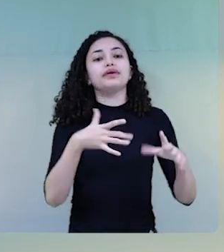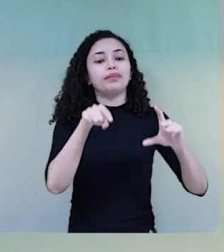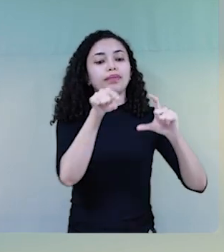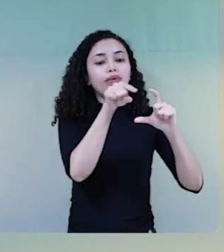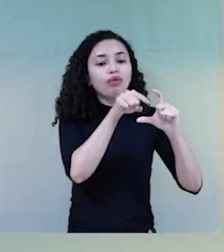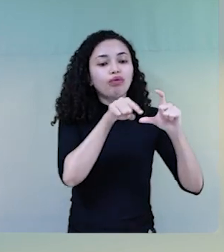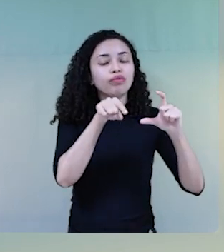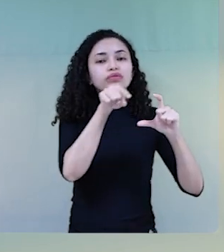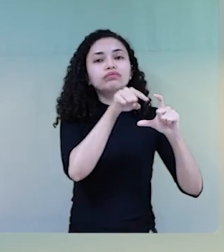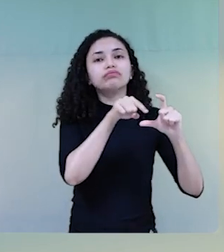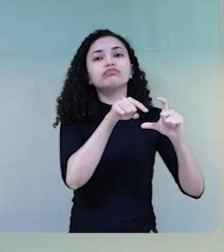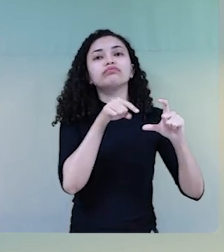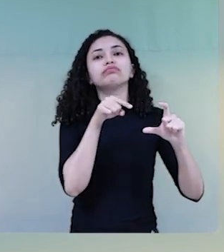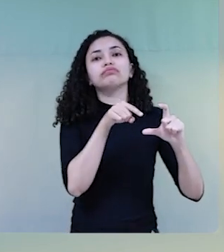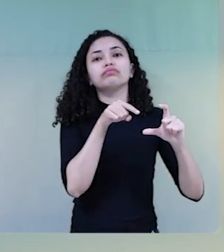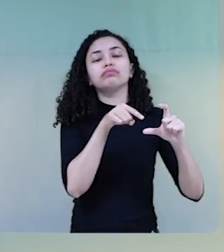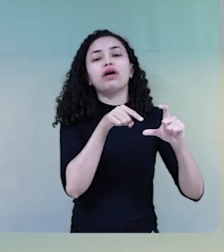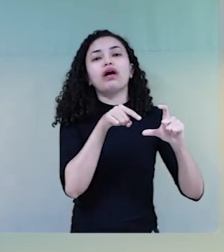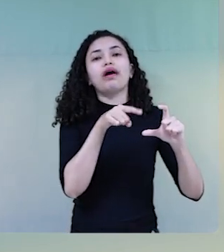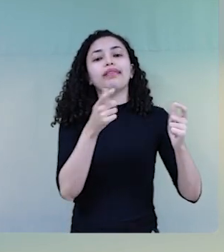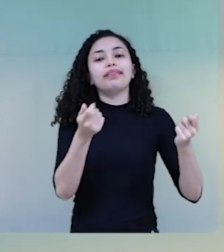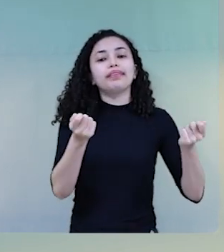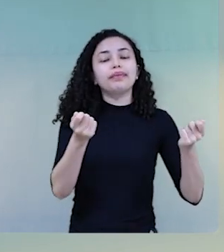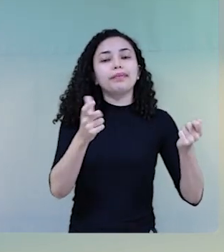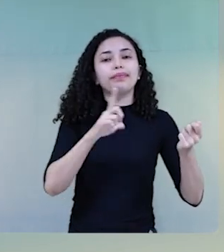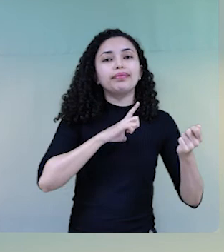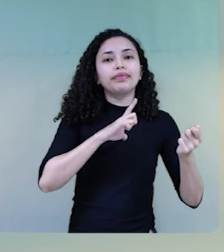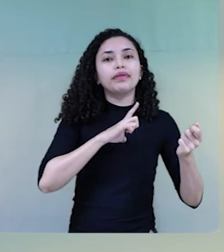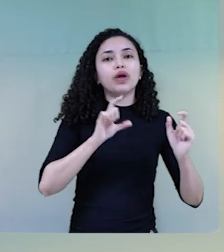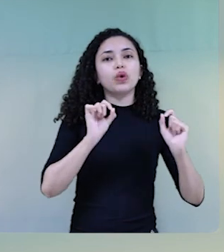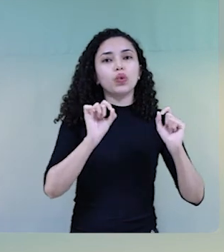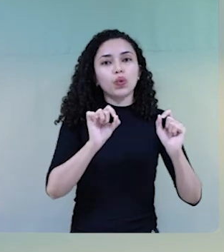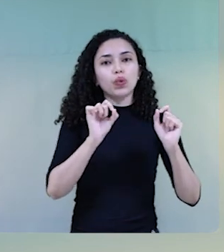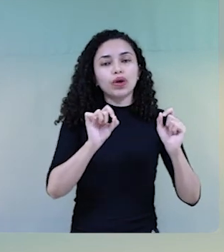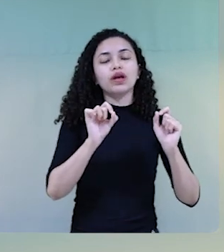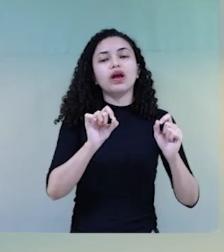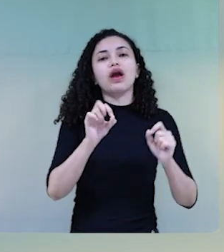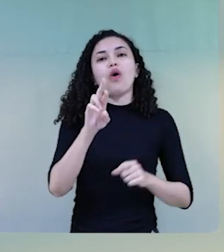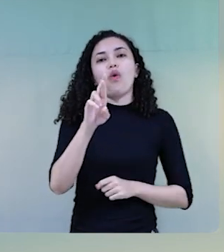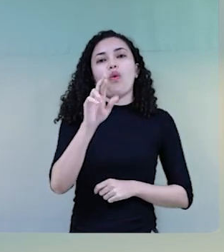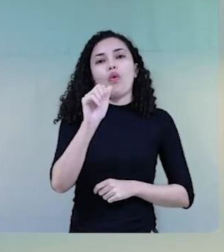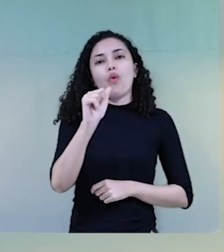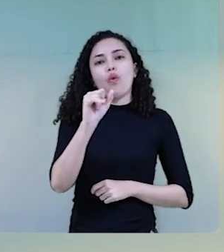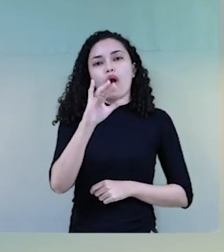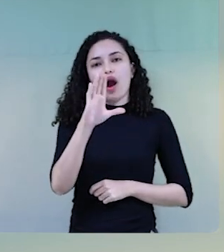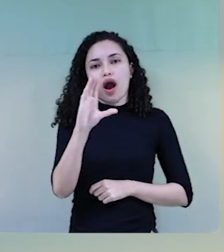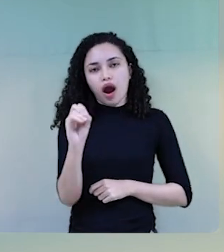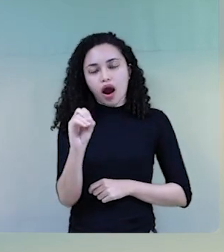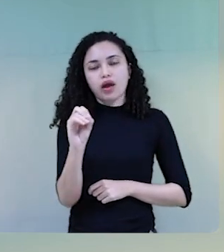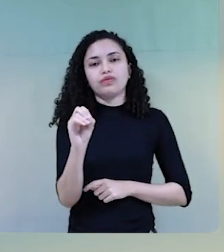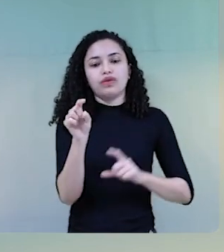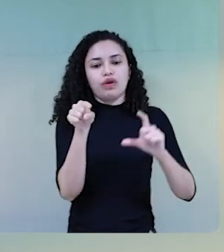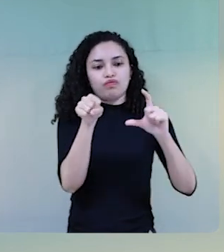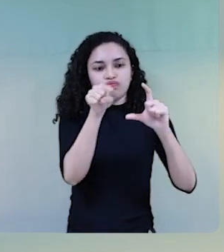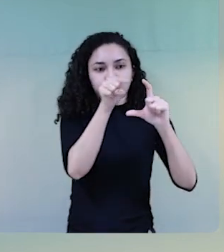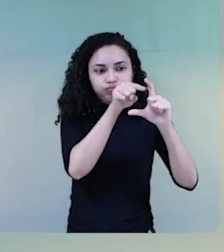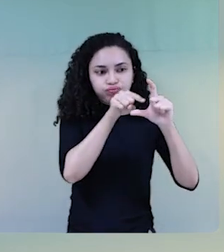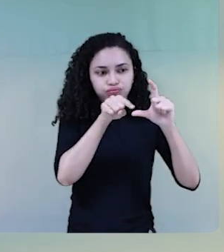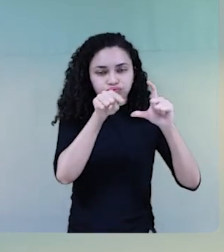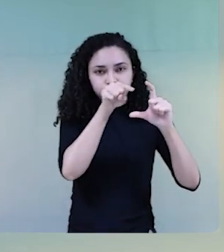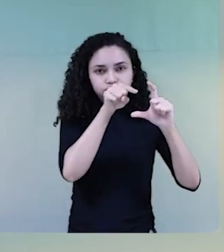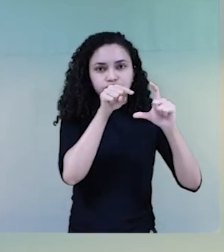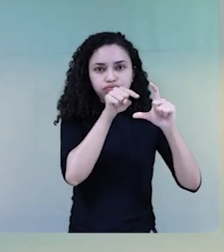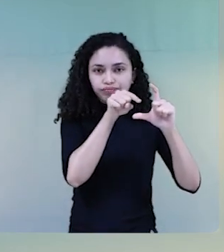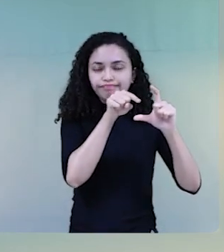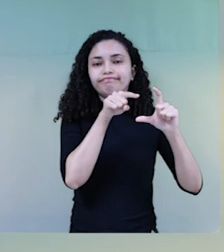pessoal, ele possui obrigatoriamente um raio, tá? Um raio do movimento circular. E esse raio é resultado do quê?